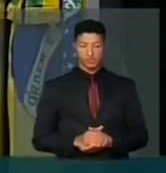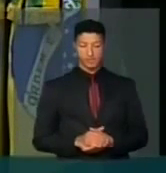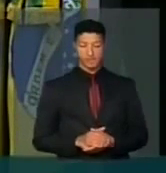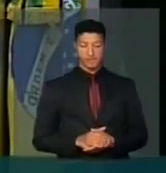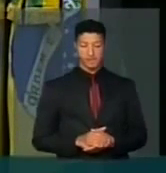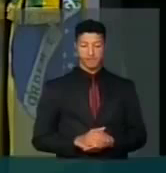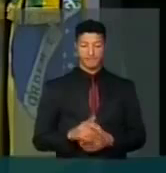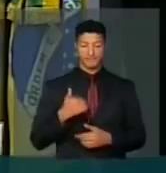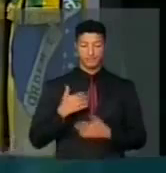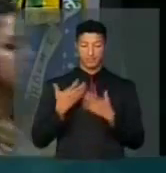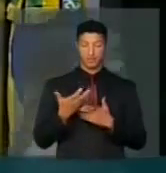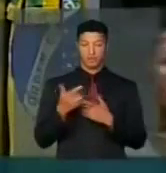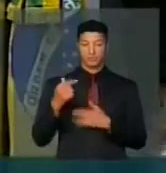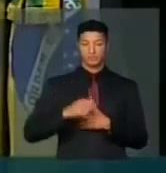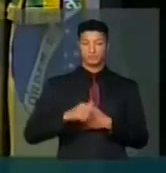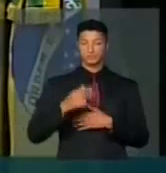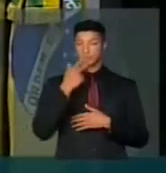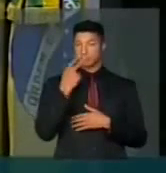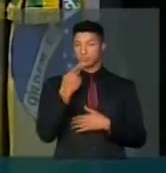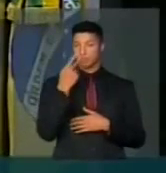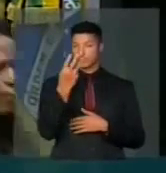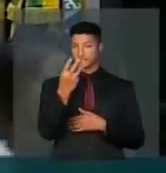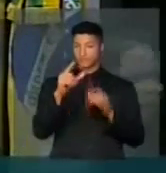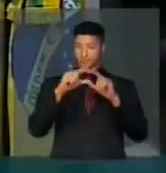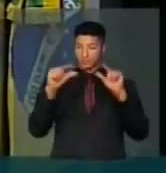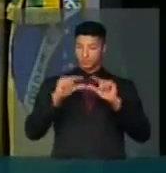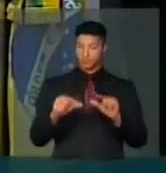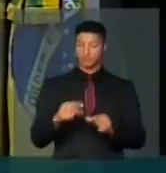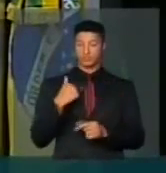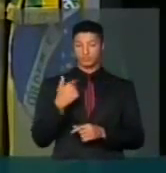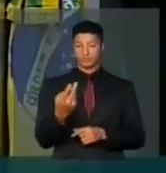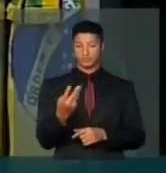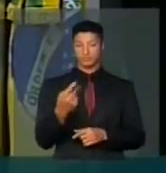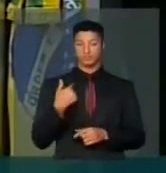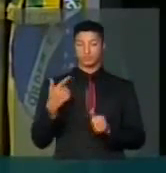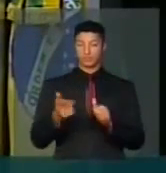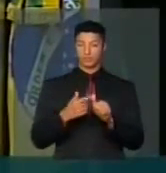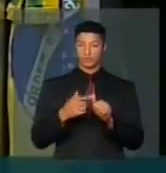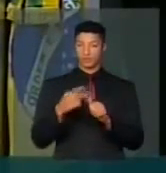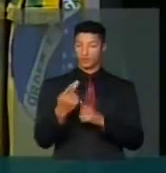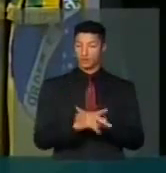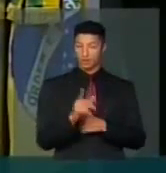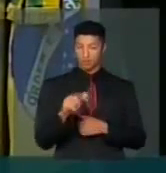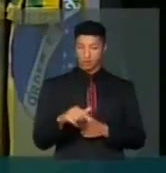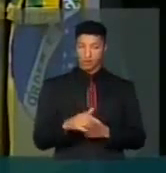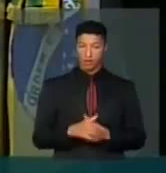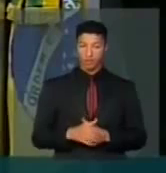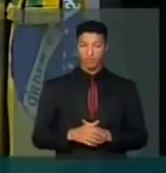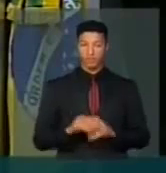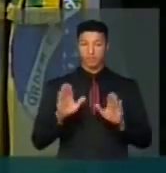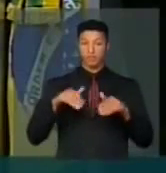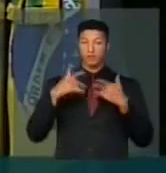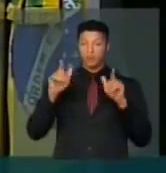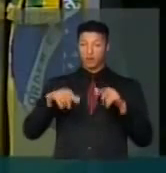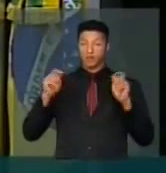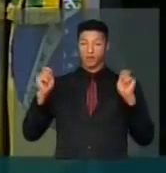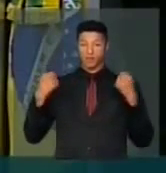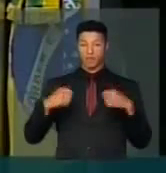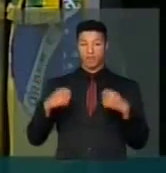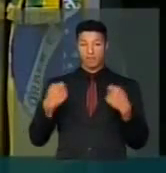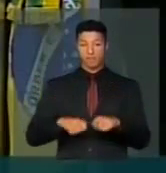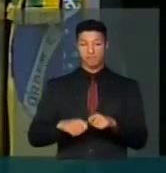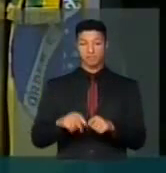E eu quero aqui colocar 3 questões. A primeira delas é: qual a